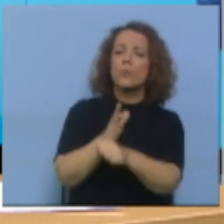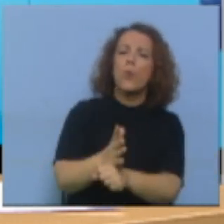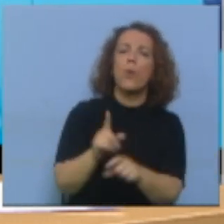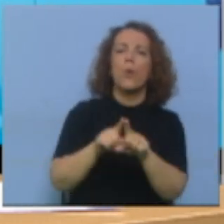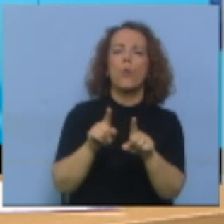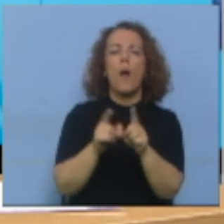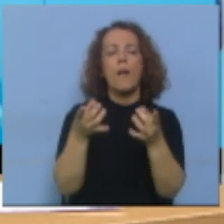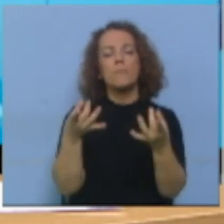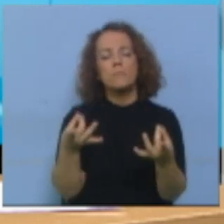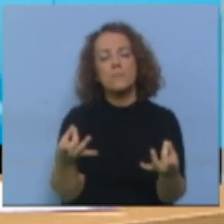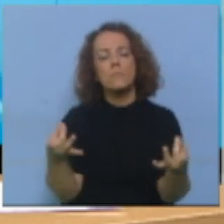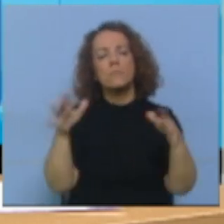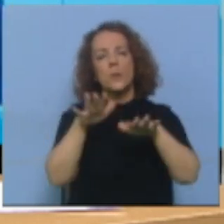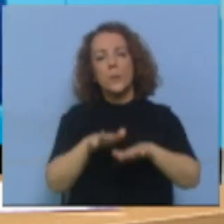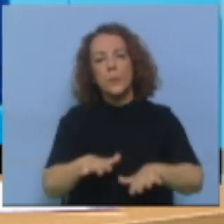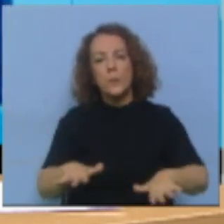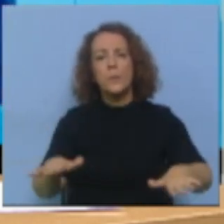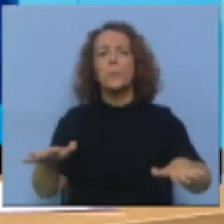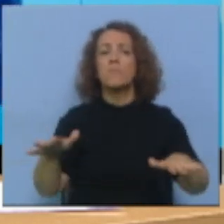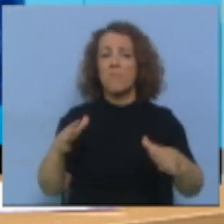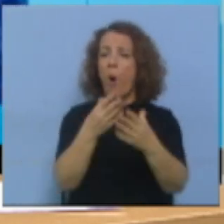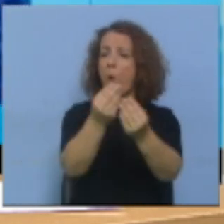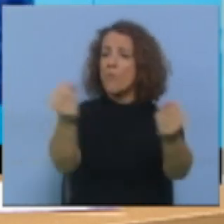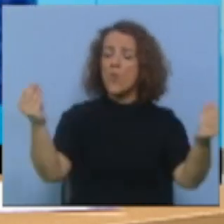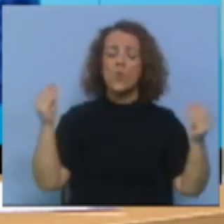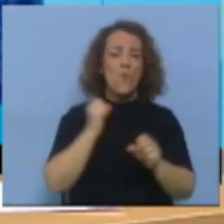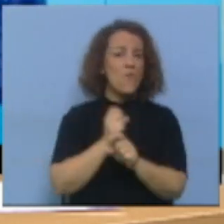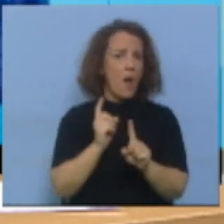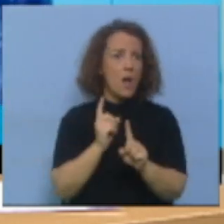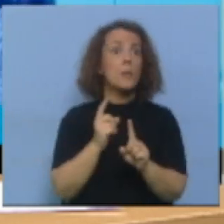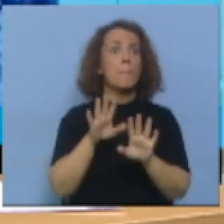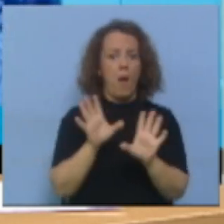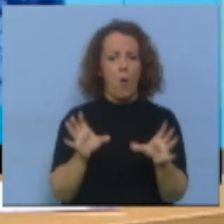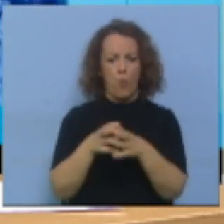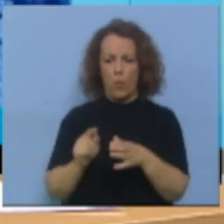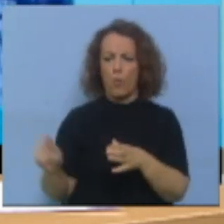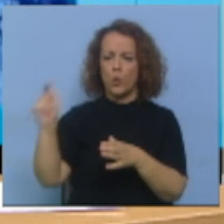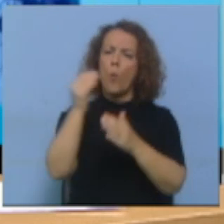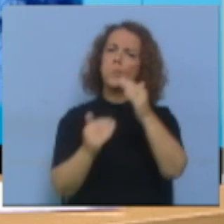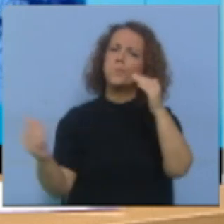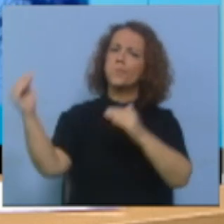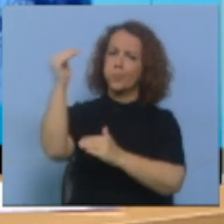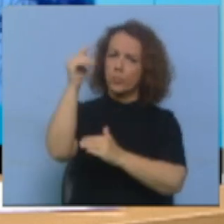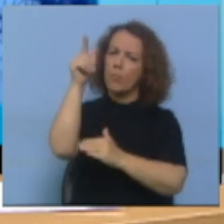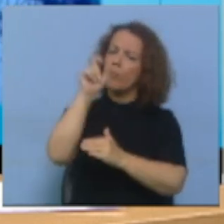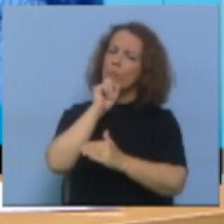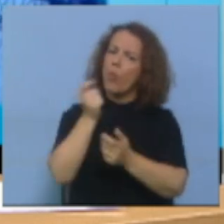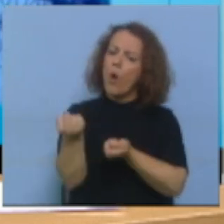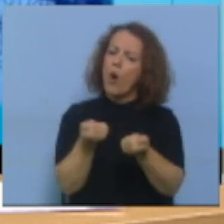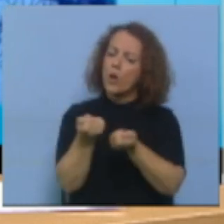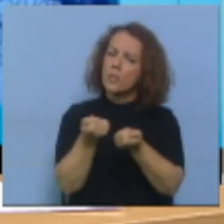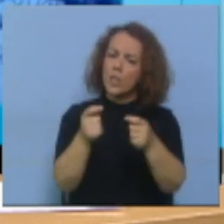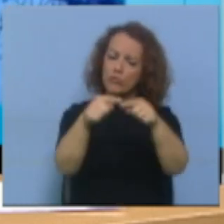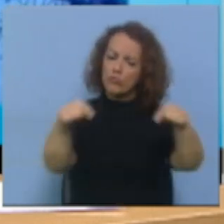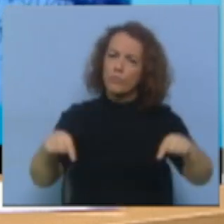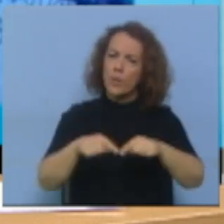ou desvalorizamos. Por que não? Os superiores das comunidades promoverem nos seus espaços momentos